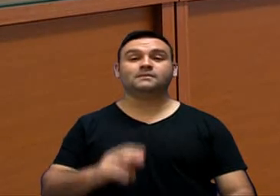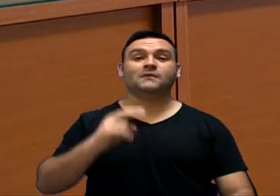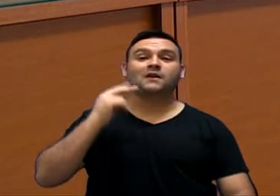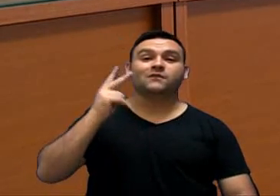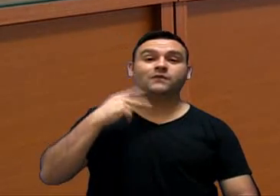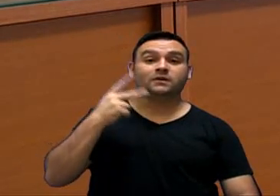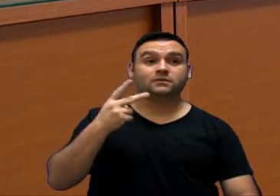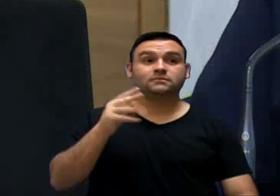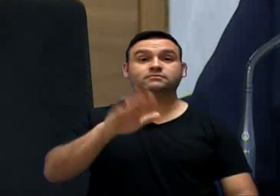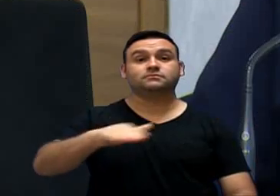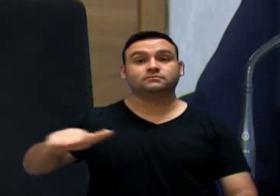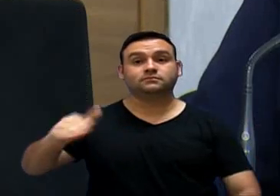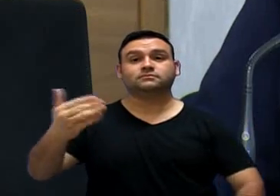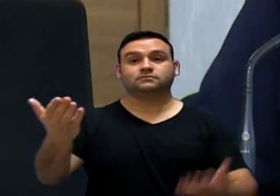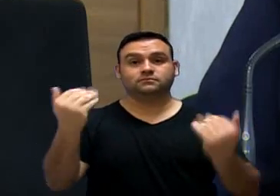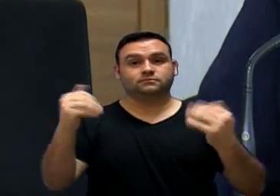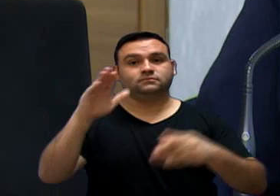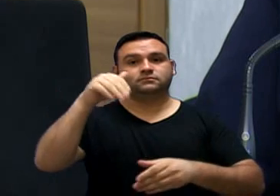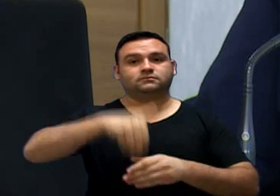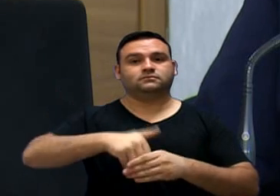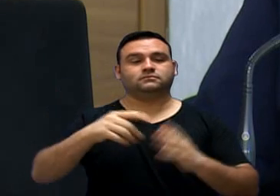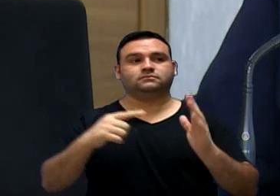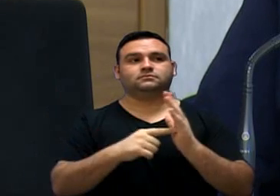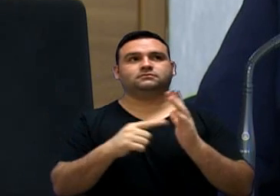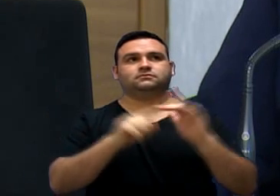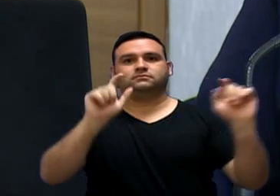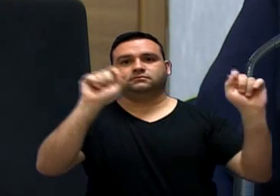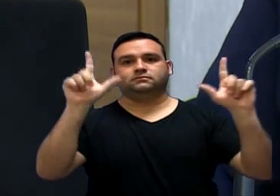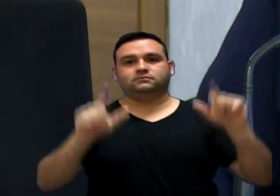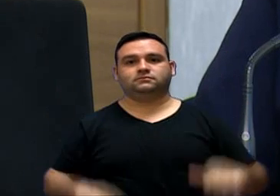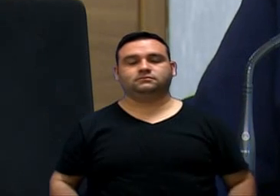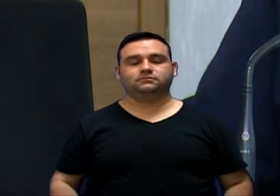Vereadores, temos uma votação no painel.